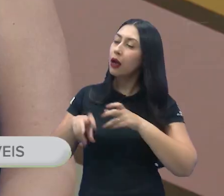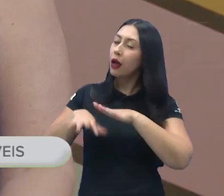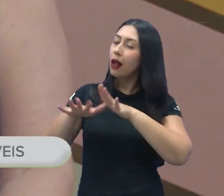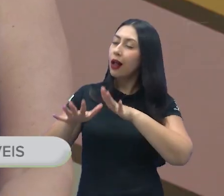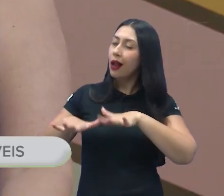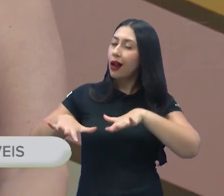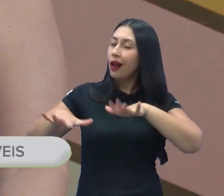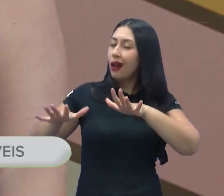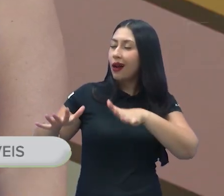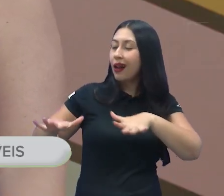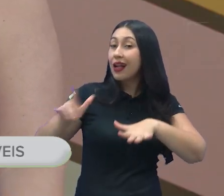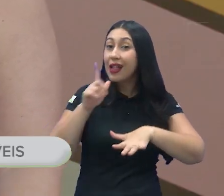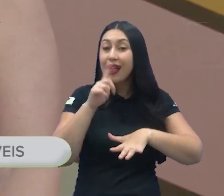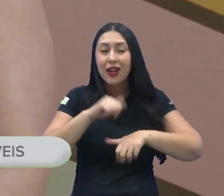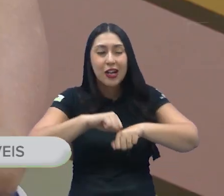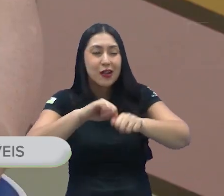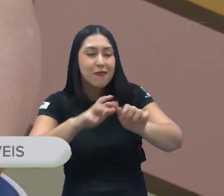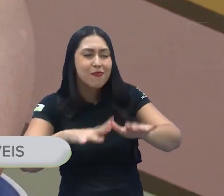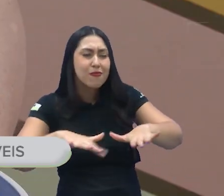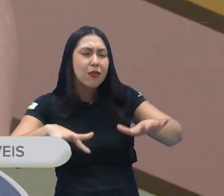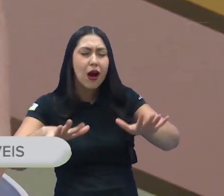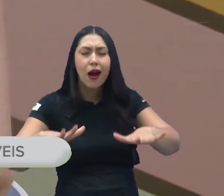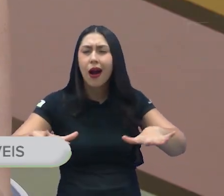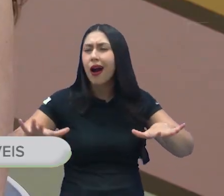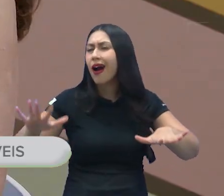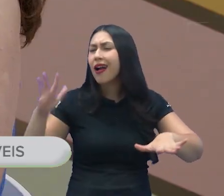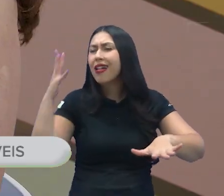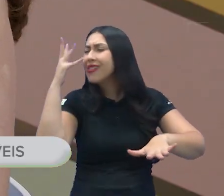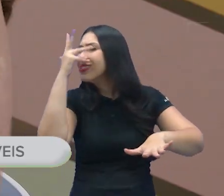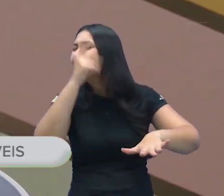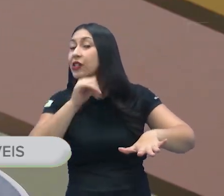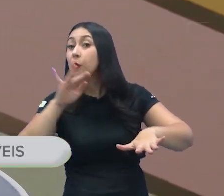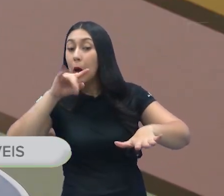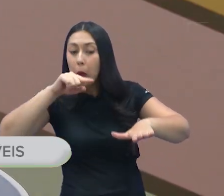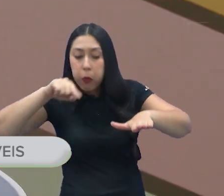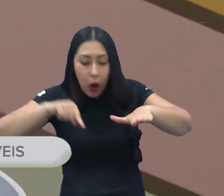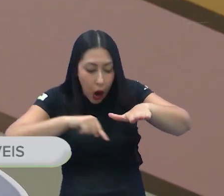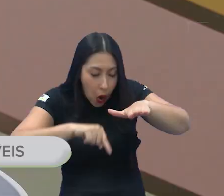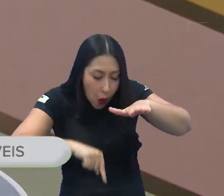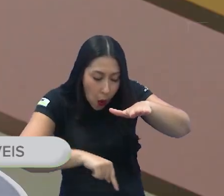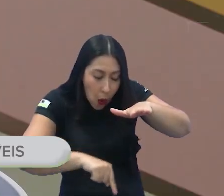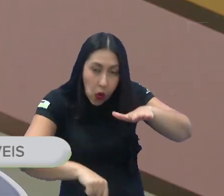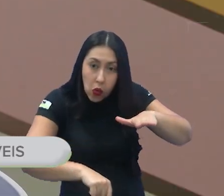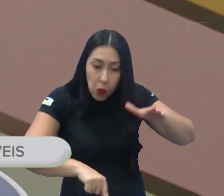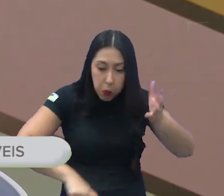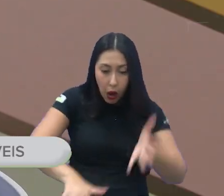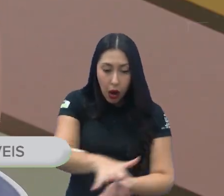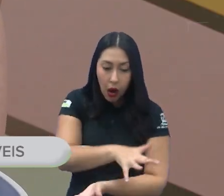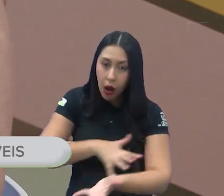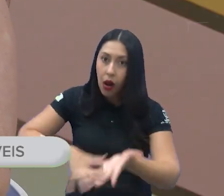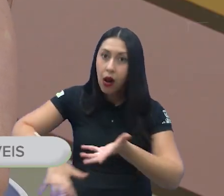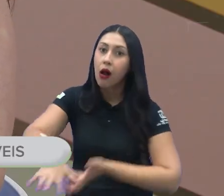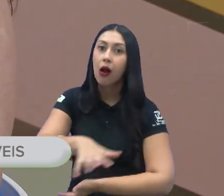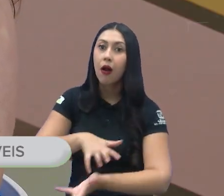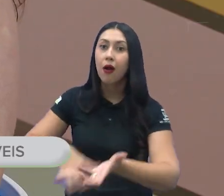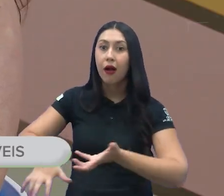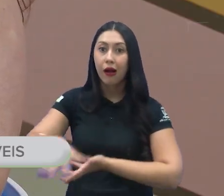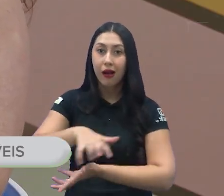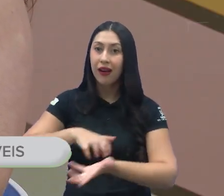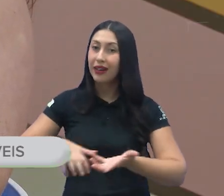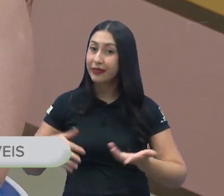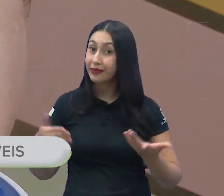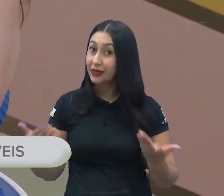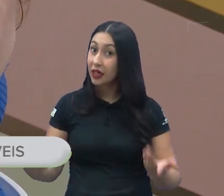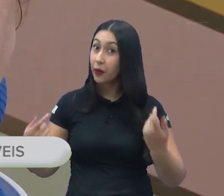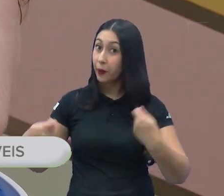o mar, né? Você olha para o mar, que lindo, mas lá embaixo, no fundo do mar, tem muita coisa acontecendo. Então, o fleumático precisa